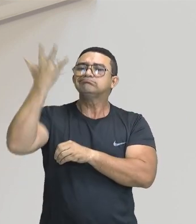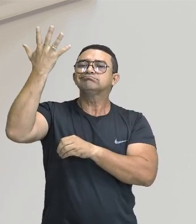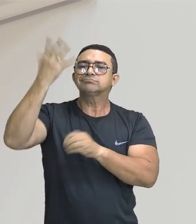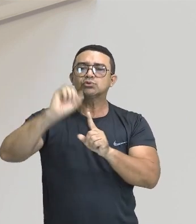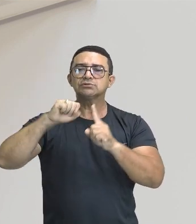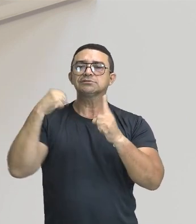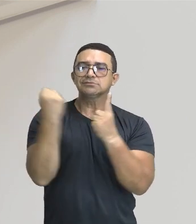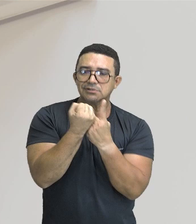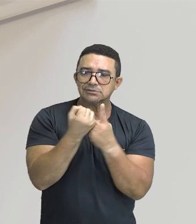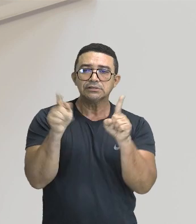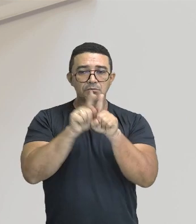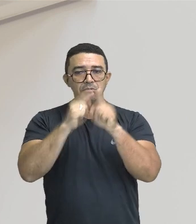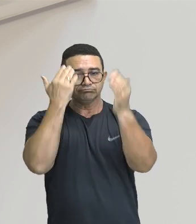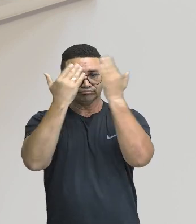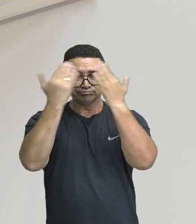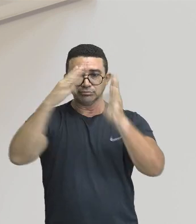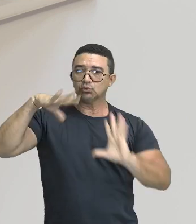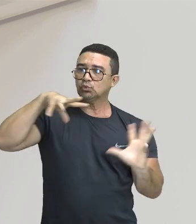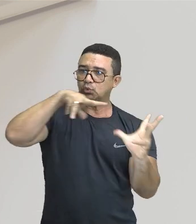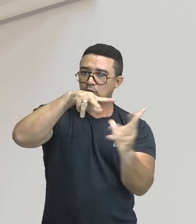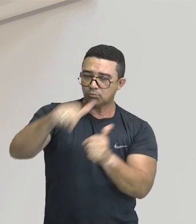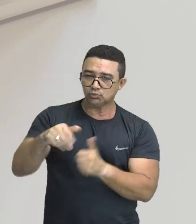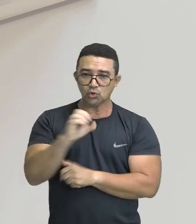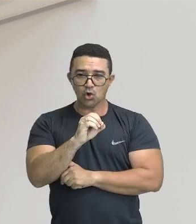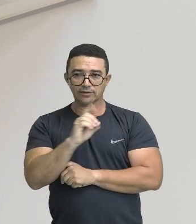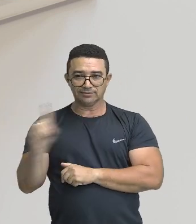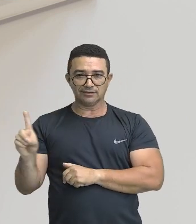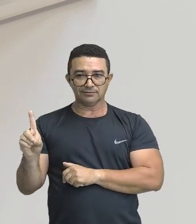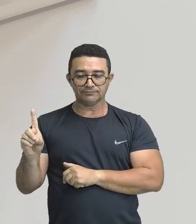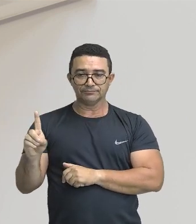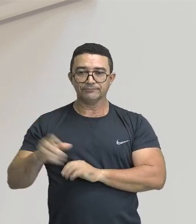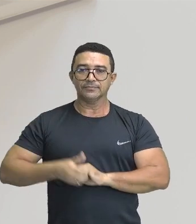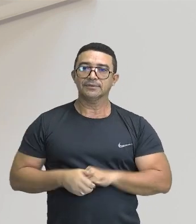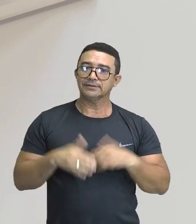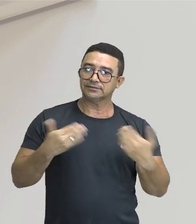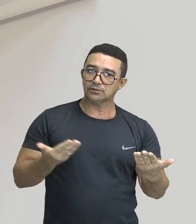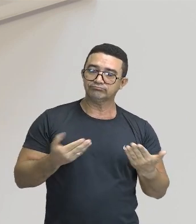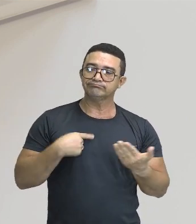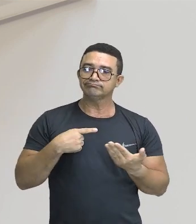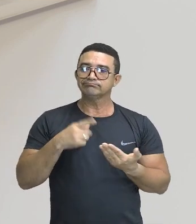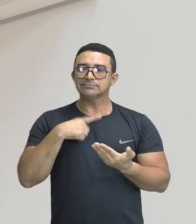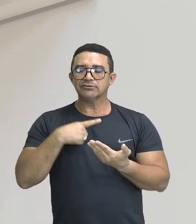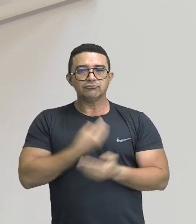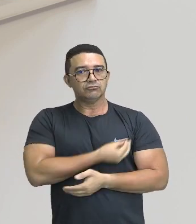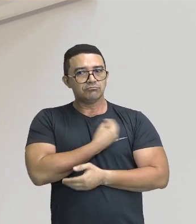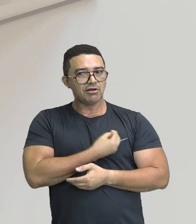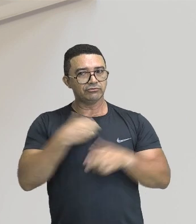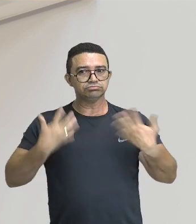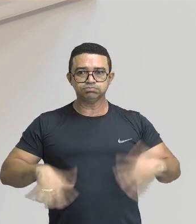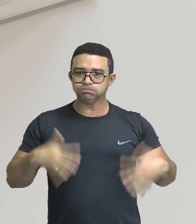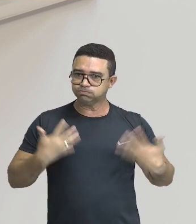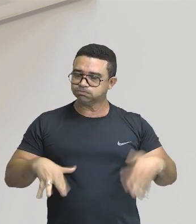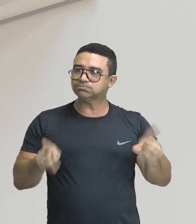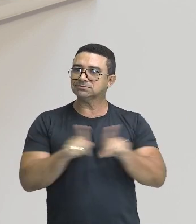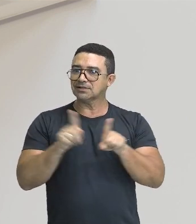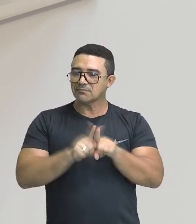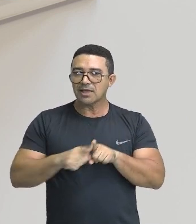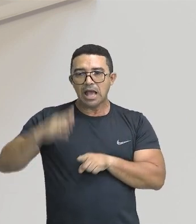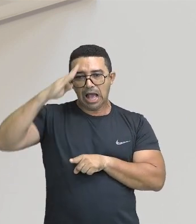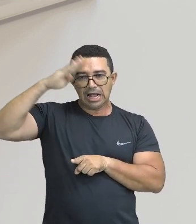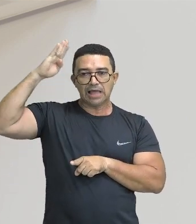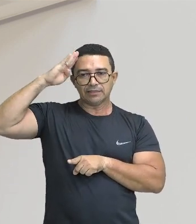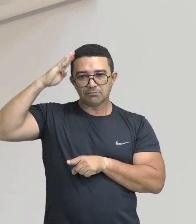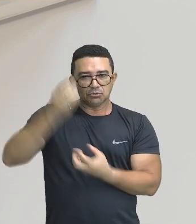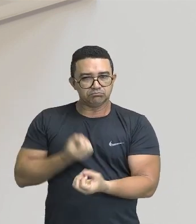sociais quanto psicológicos do mundo ocidental contemporâneo. Para isso, teve uma vida intensa e uma grande produção acadêmica que